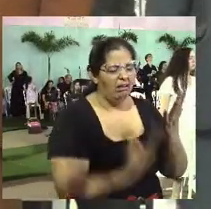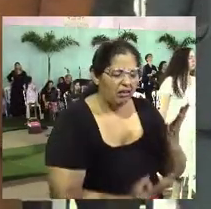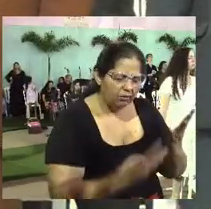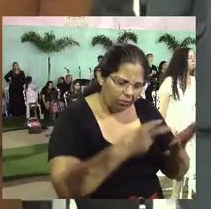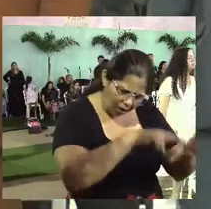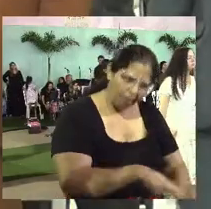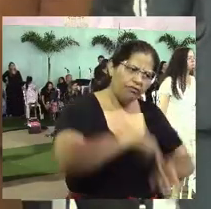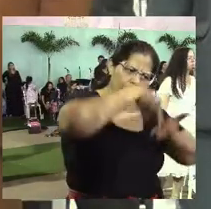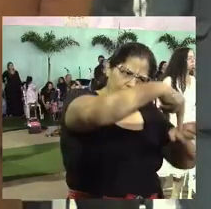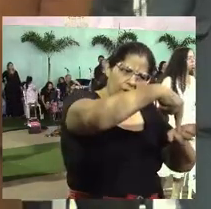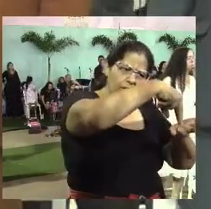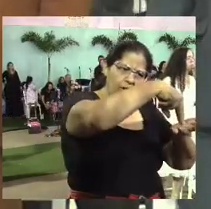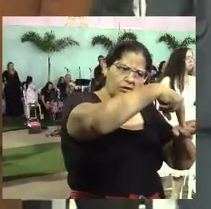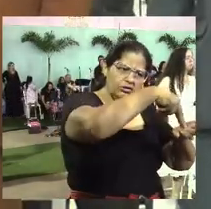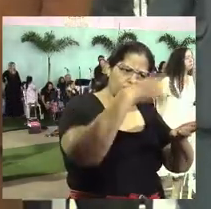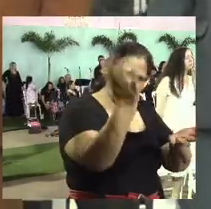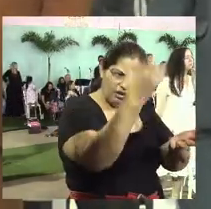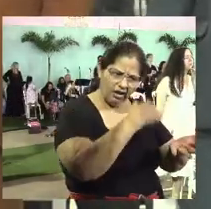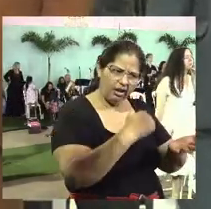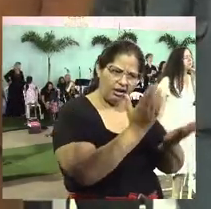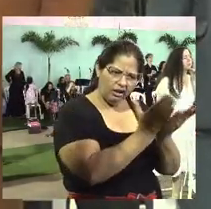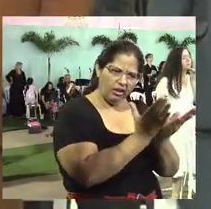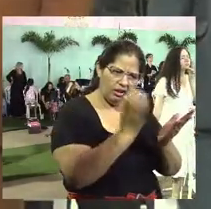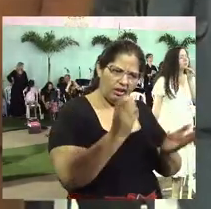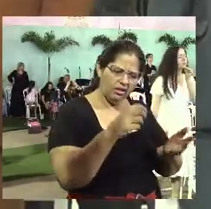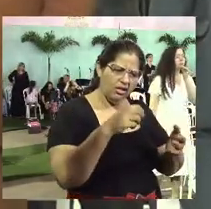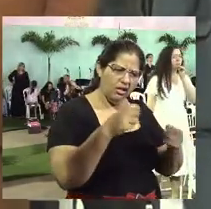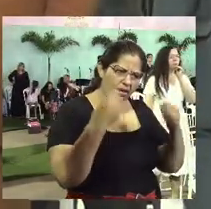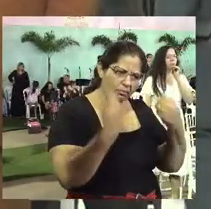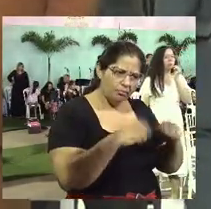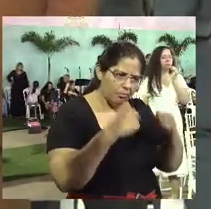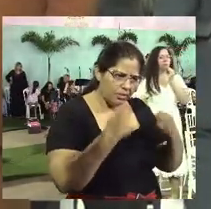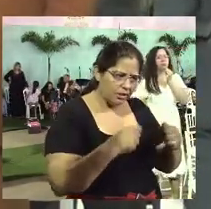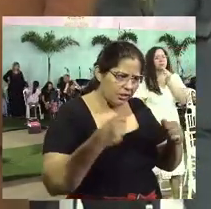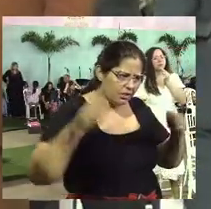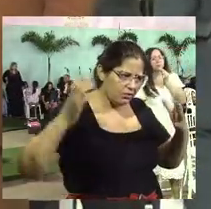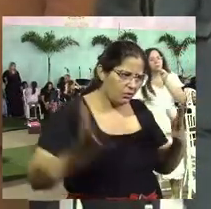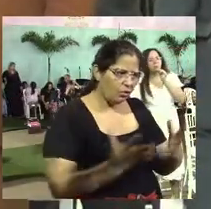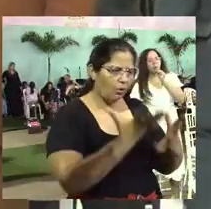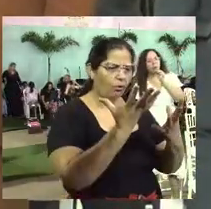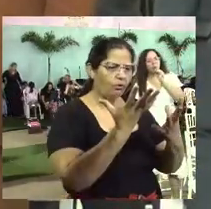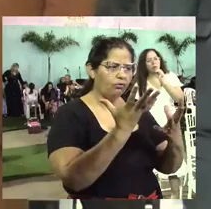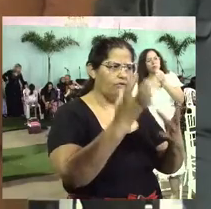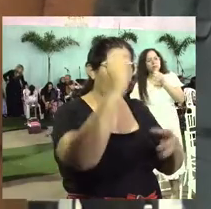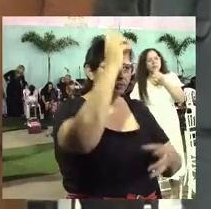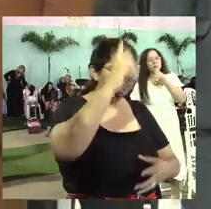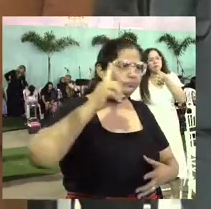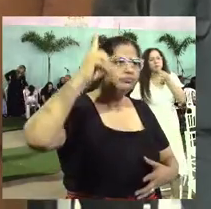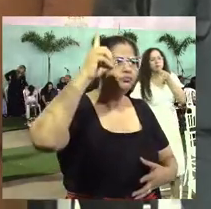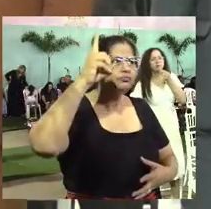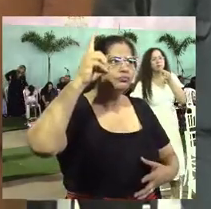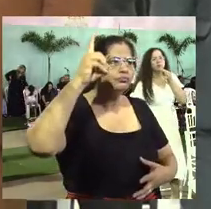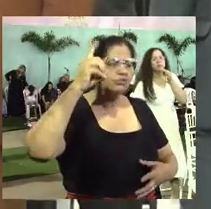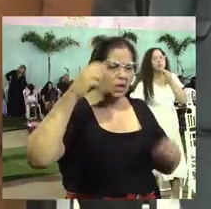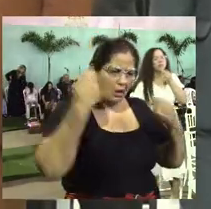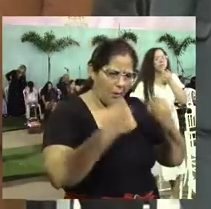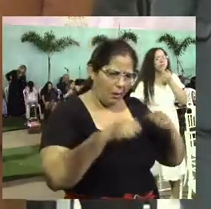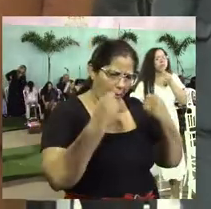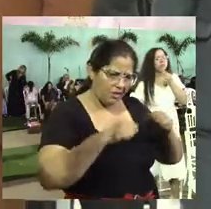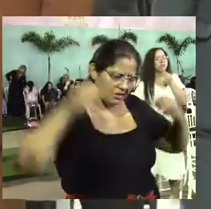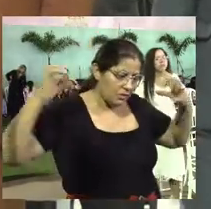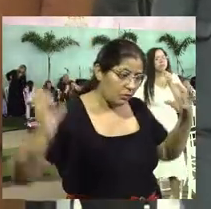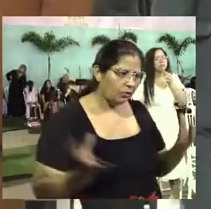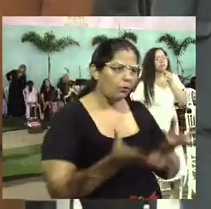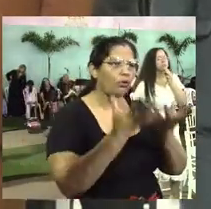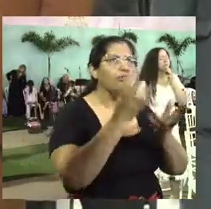Venha vem crente vem renovado aliança com Deus você não tá desviado mas você precisa renovar o teu pacto